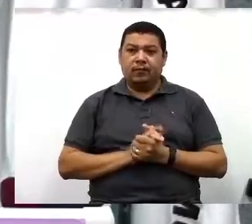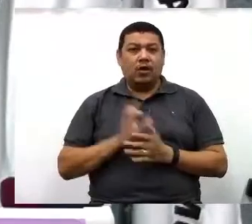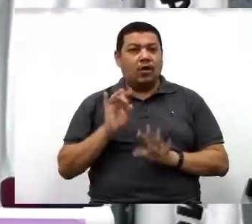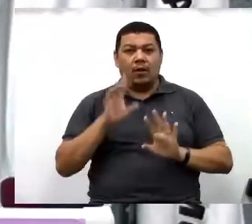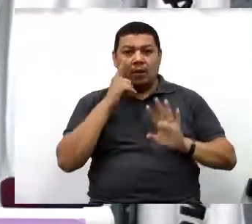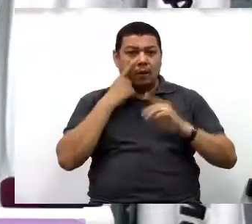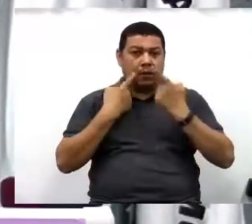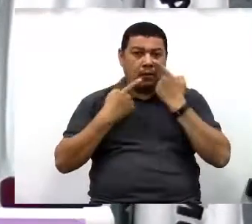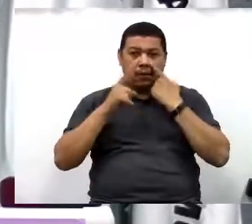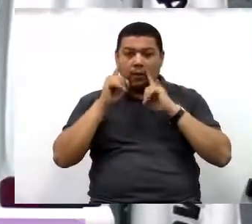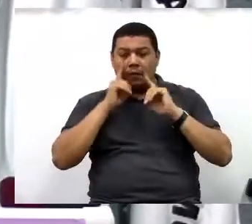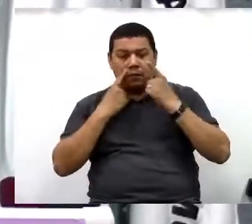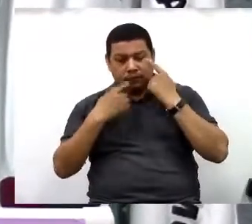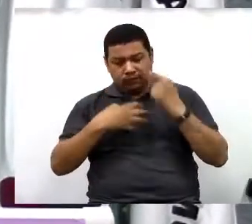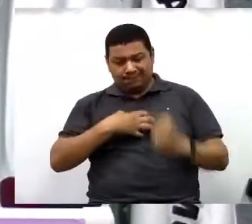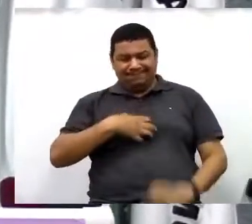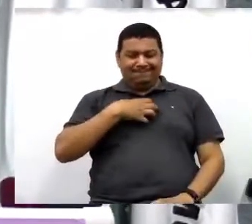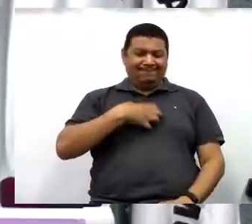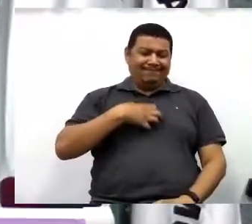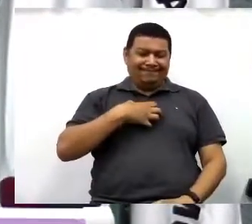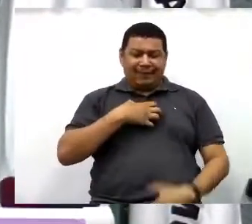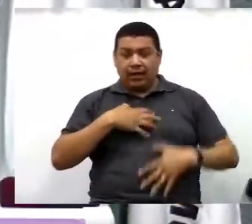Lágrimas, rancor,